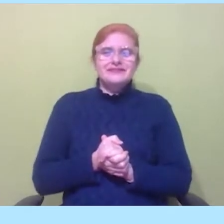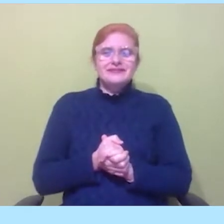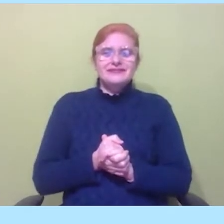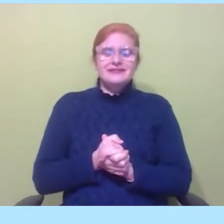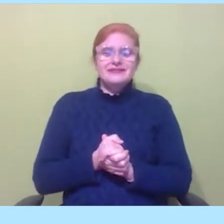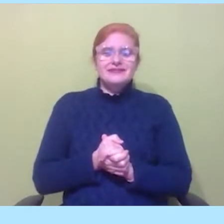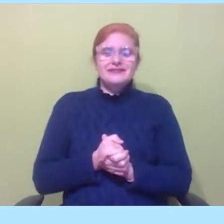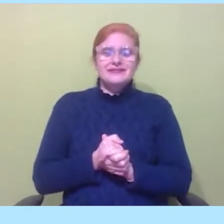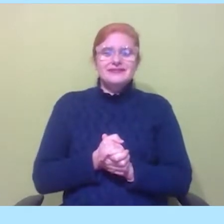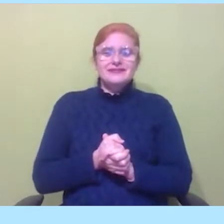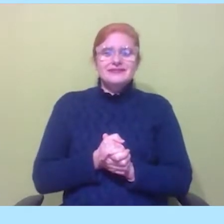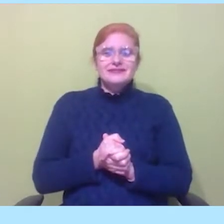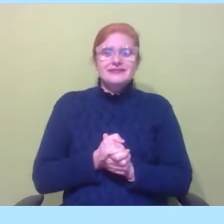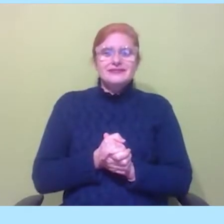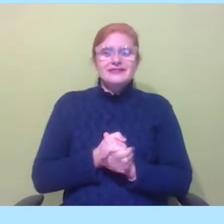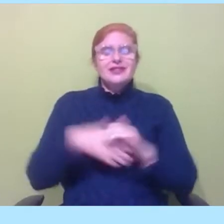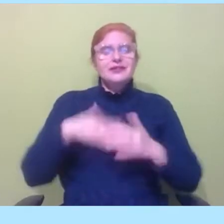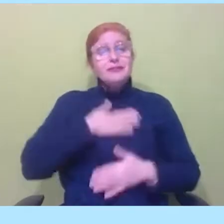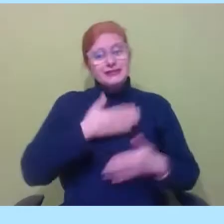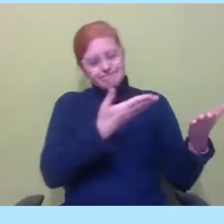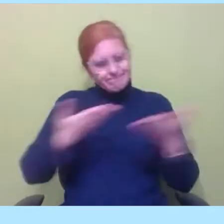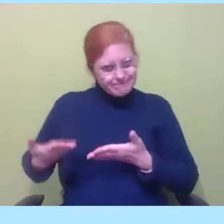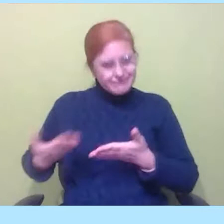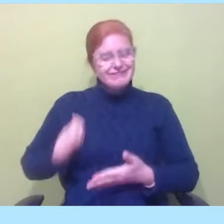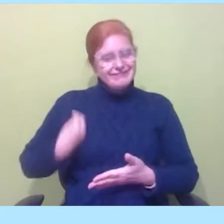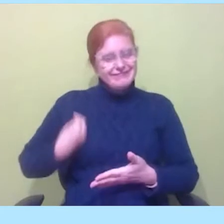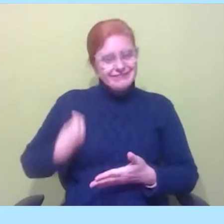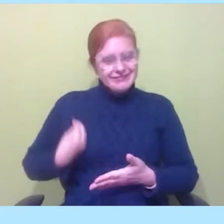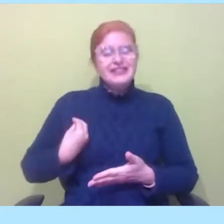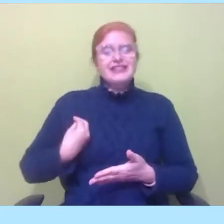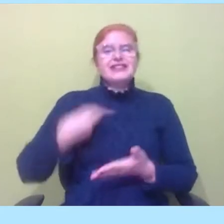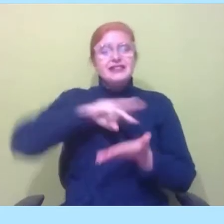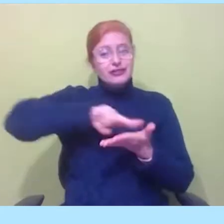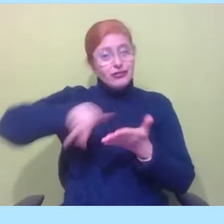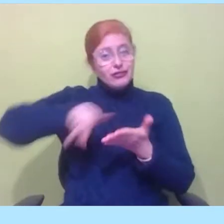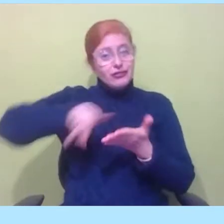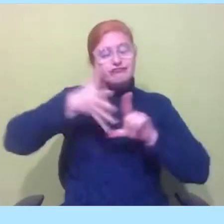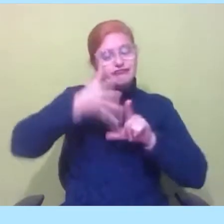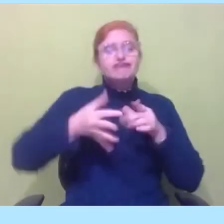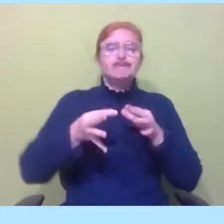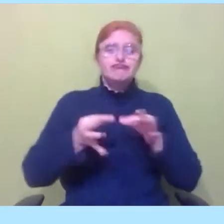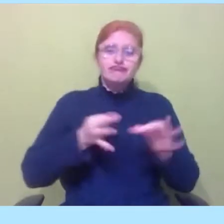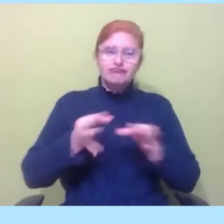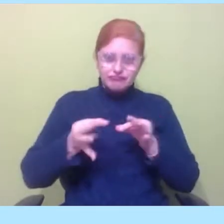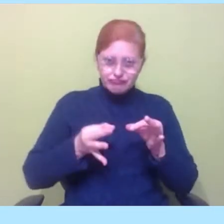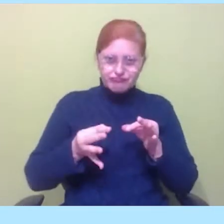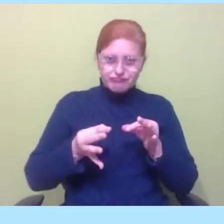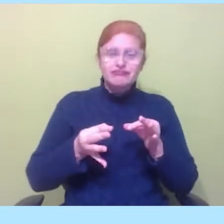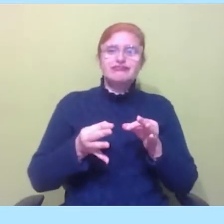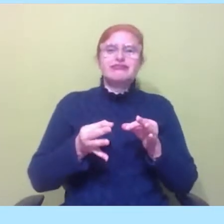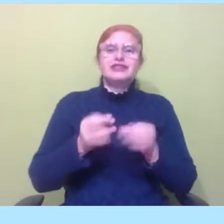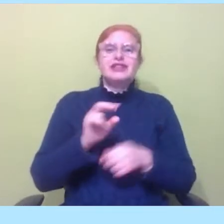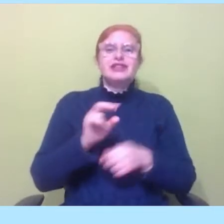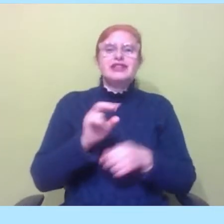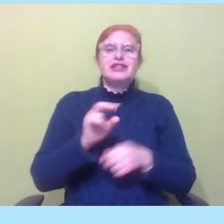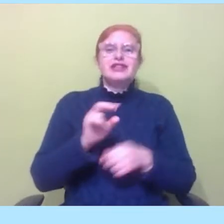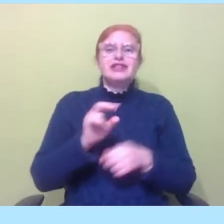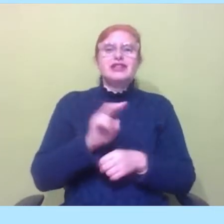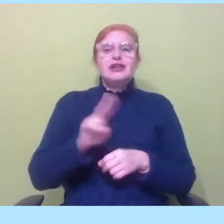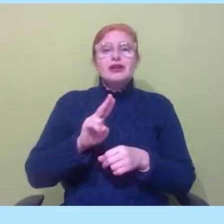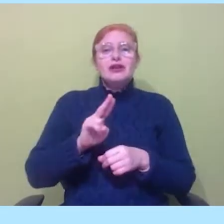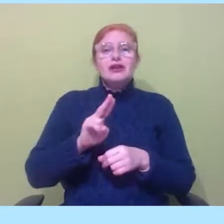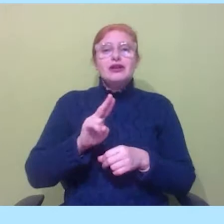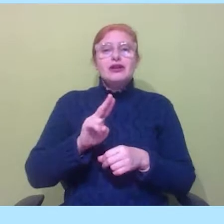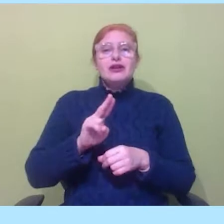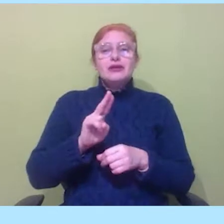aqui. É uma série de webinários que a gente está organizando e essa série se chama Uma com as Outras. Esse